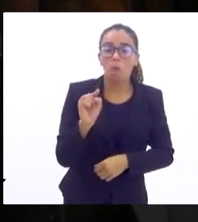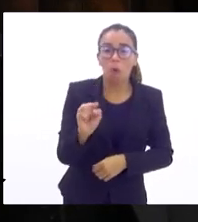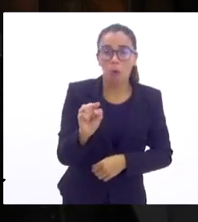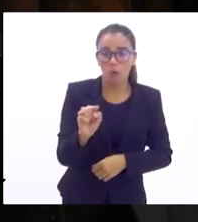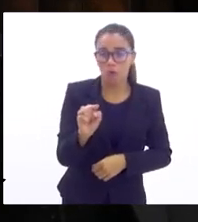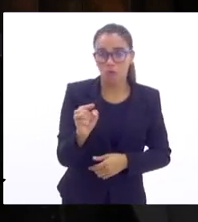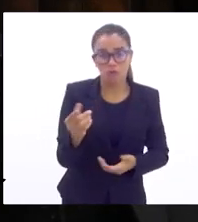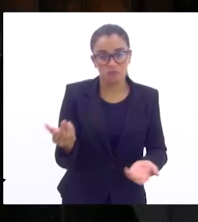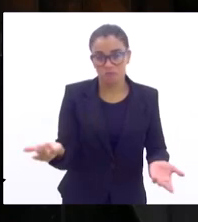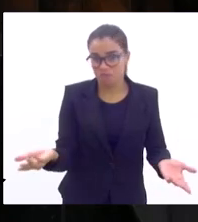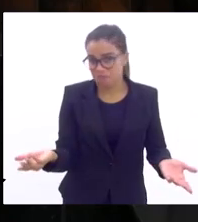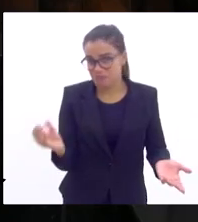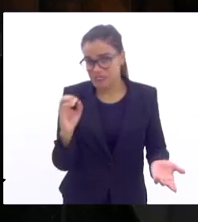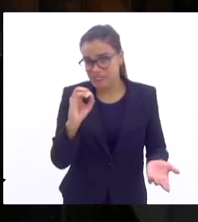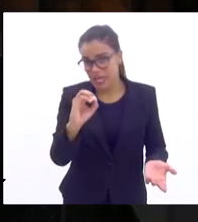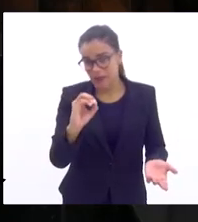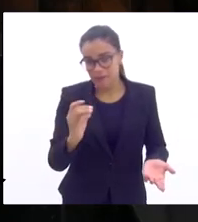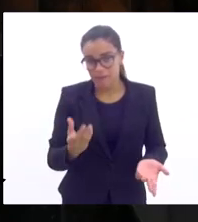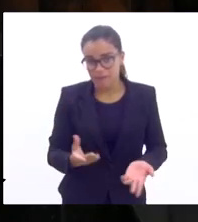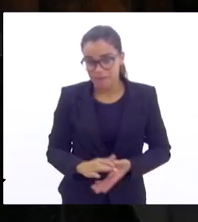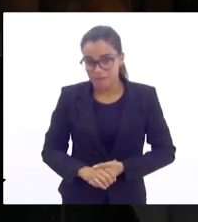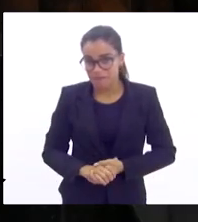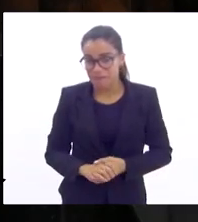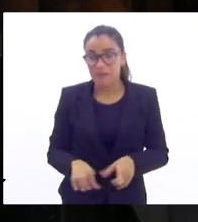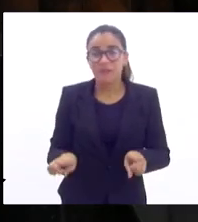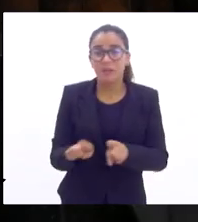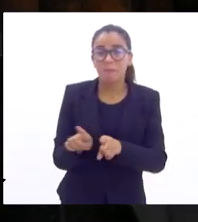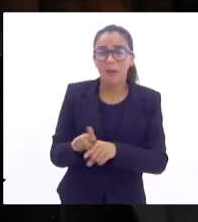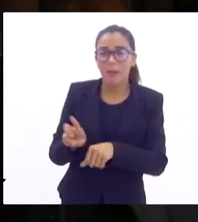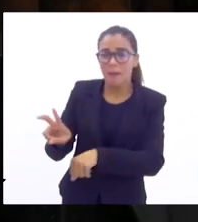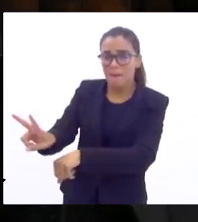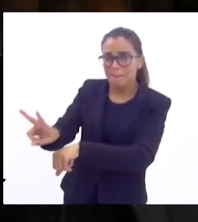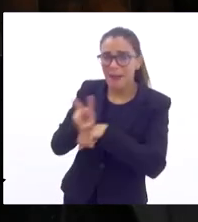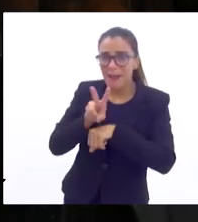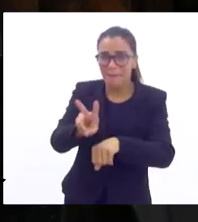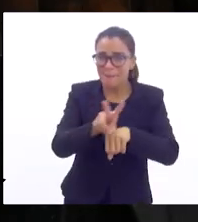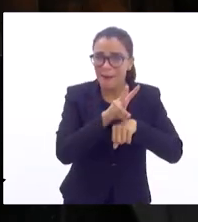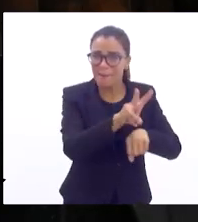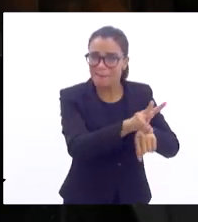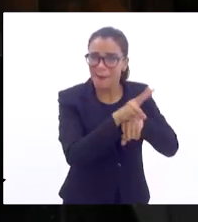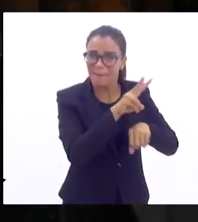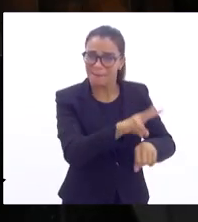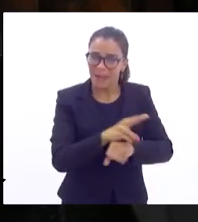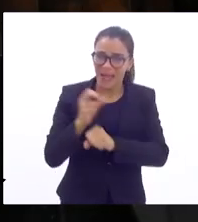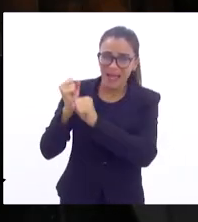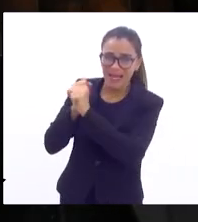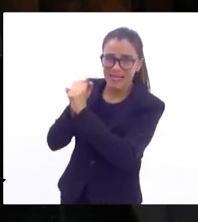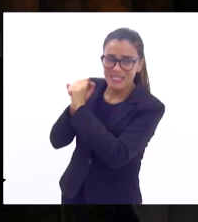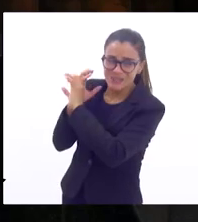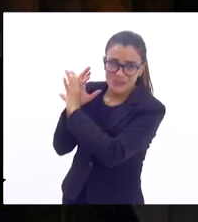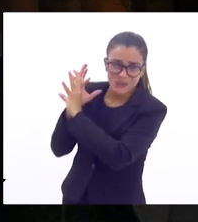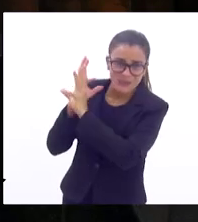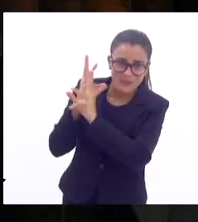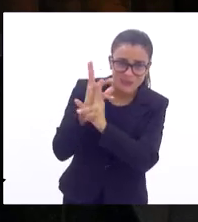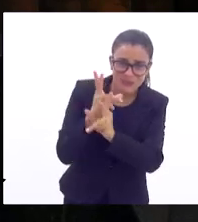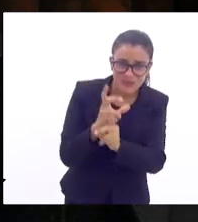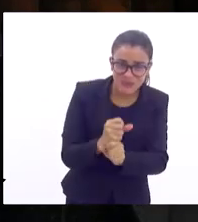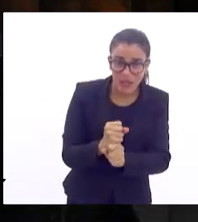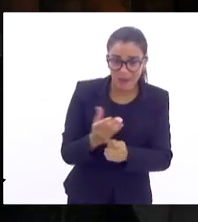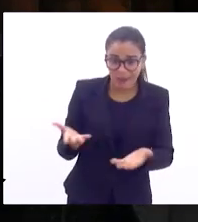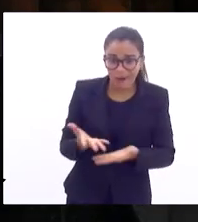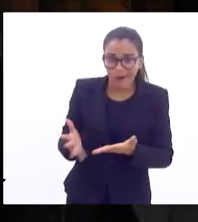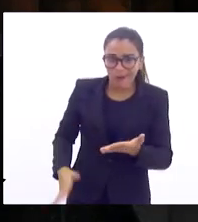percentual e os empréstimos que foram feitos ao longo dos anos do qual nós estamos